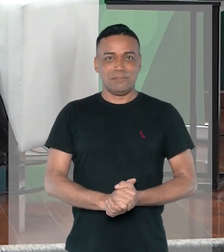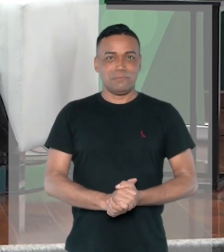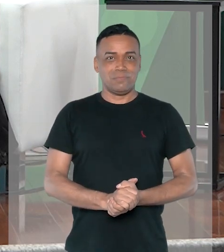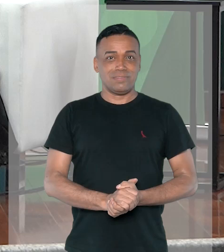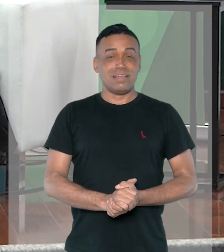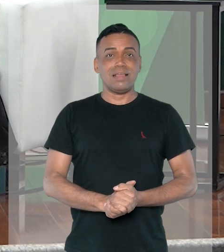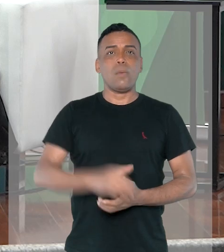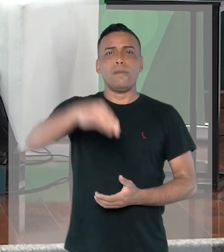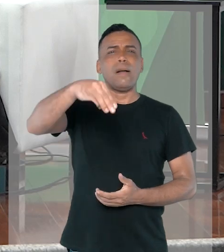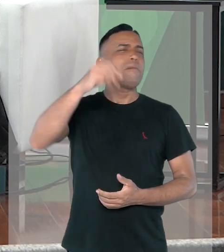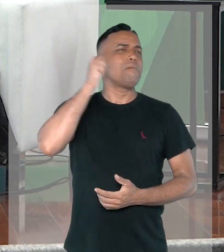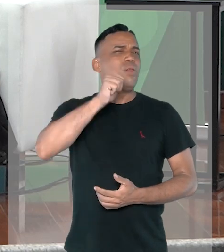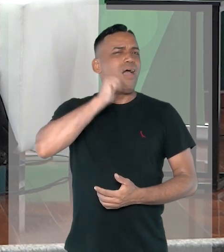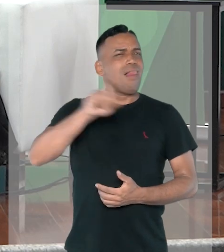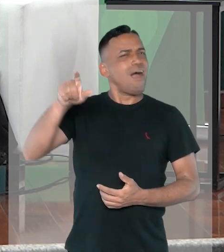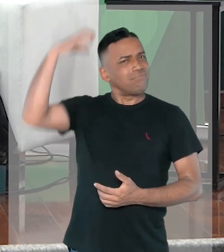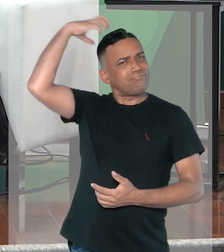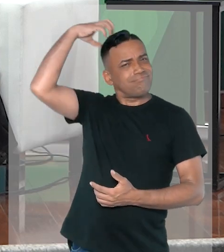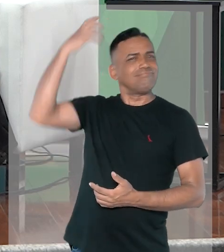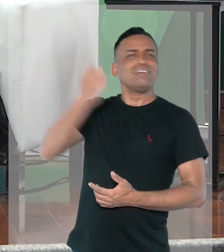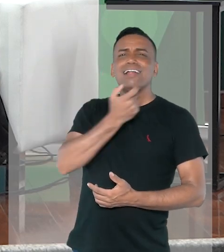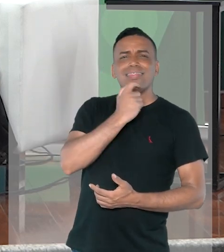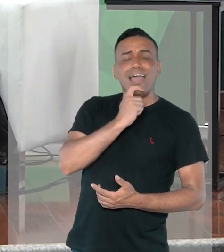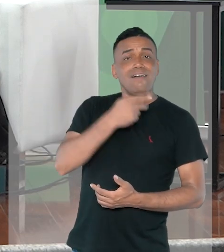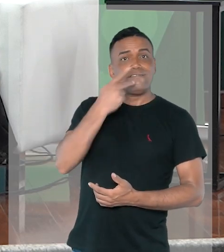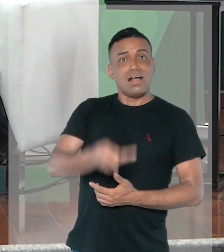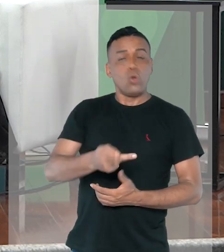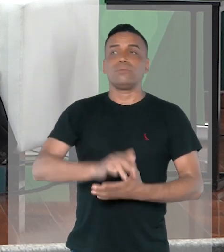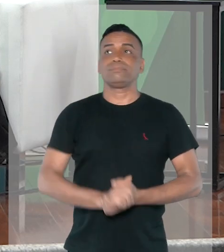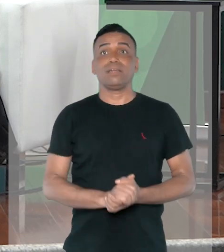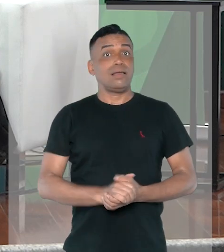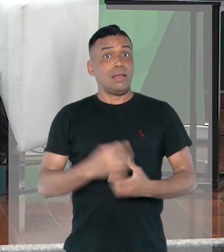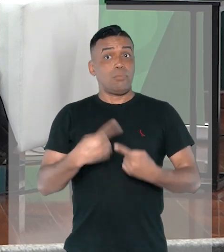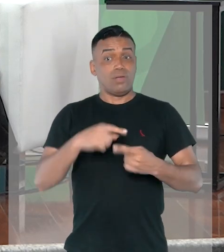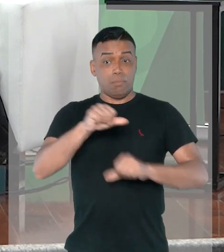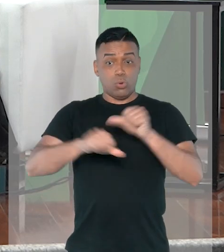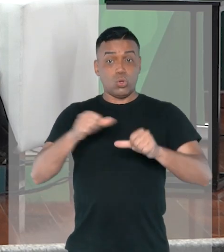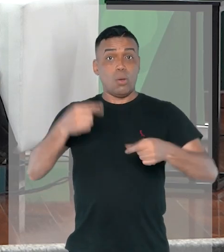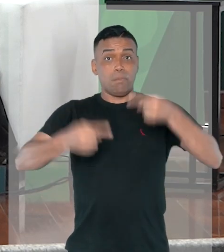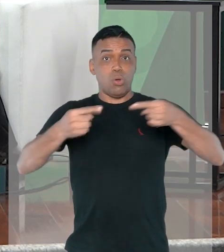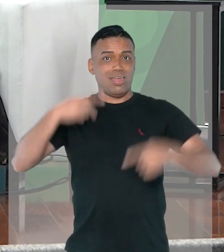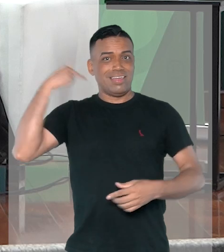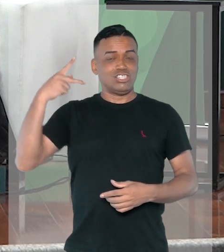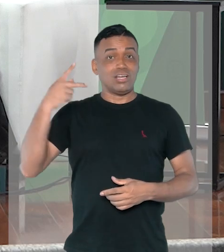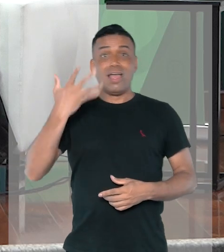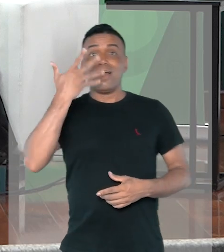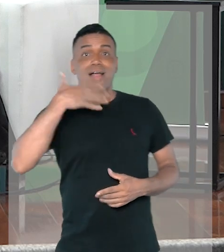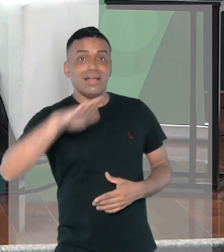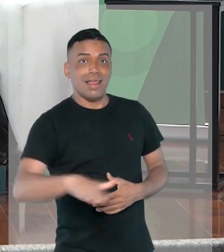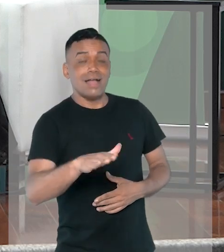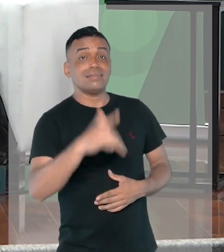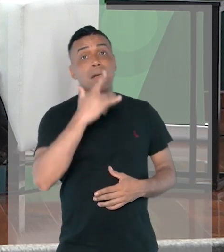A Margaret Thatcher, uma vez, ela disse o seguinte, por que ela tinha se tornado política? Porque ela disse que quando ela era criança, o